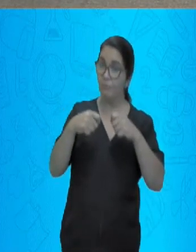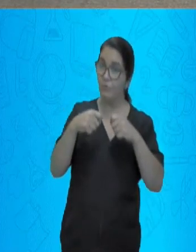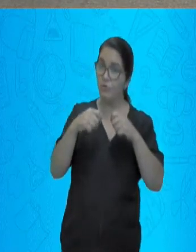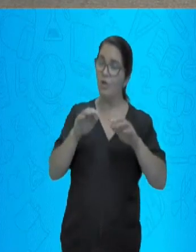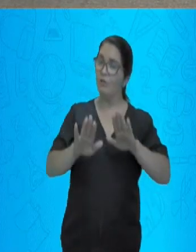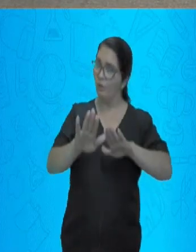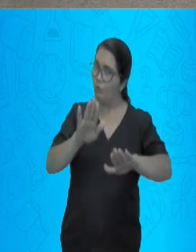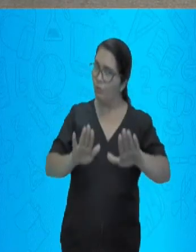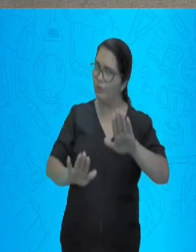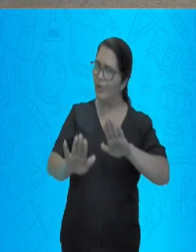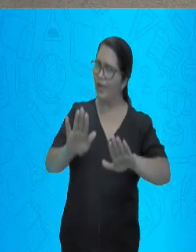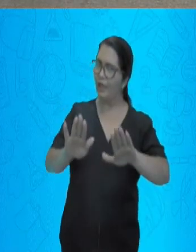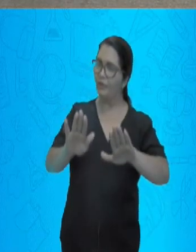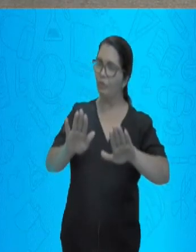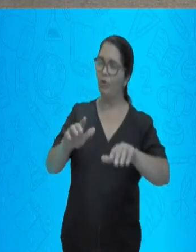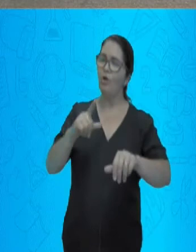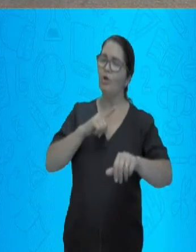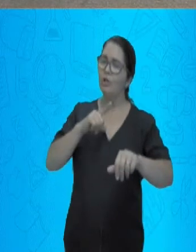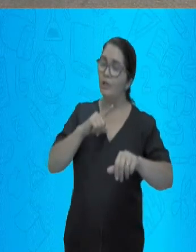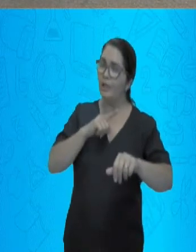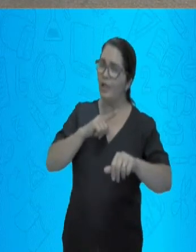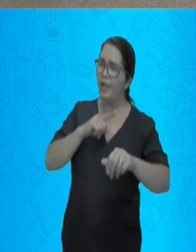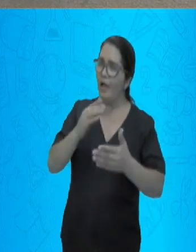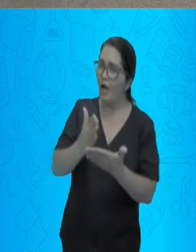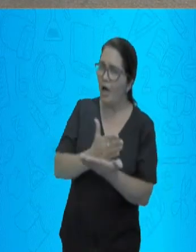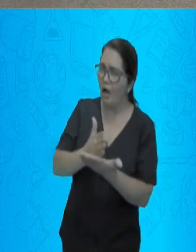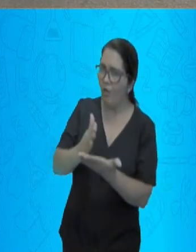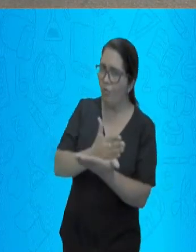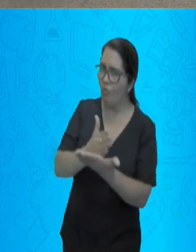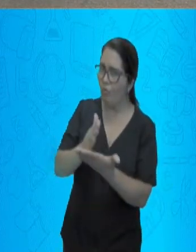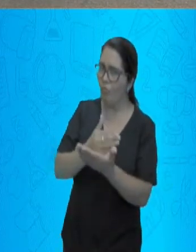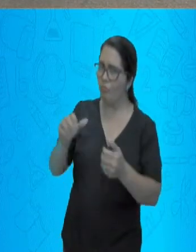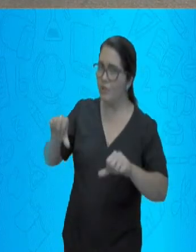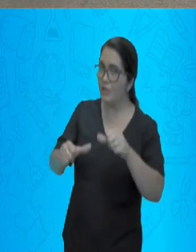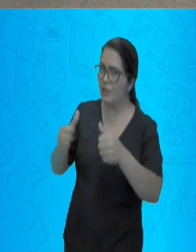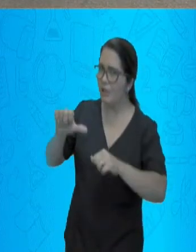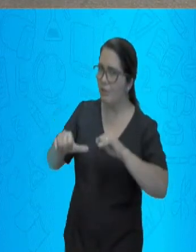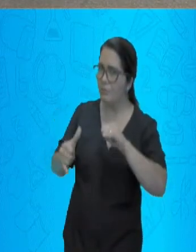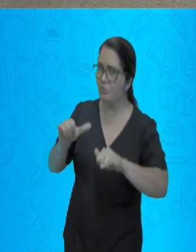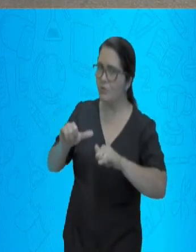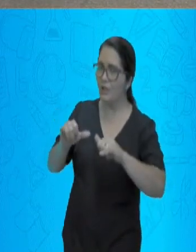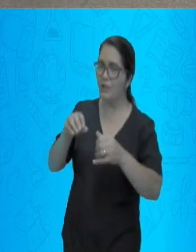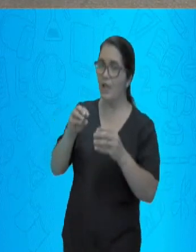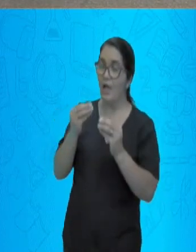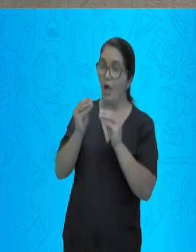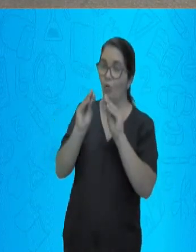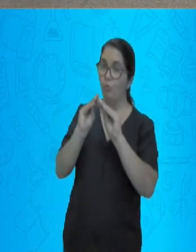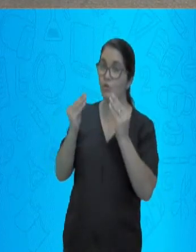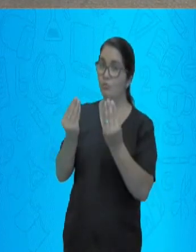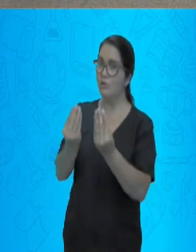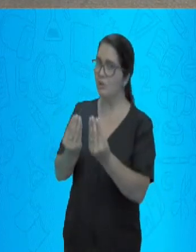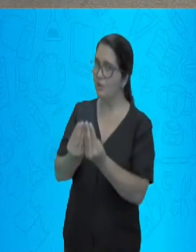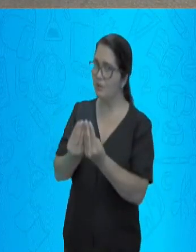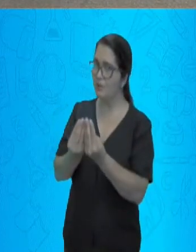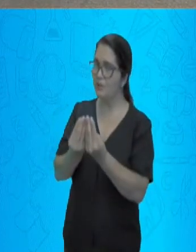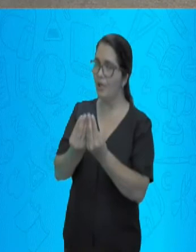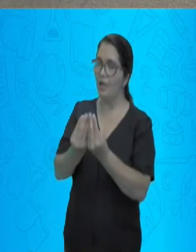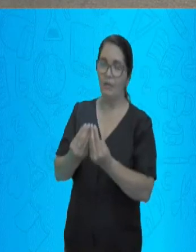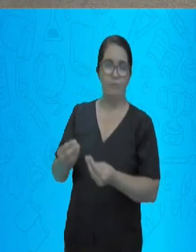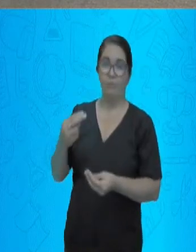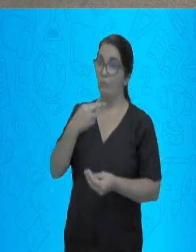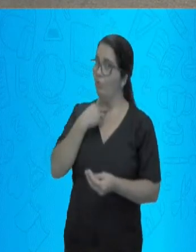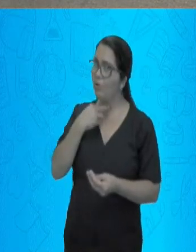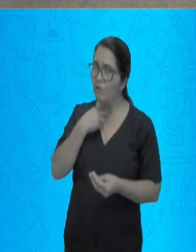as substâncias químicas e o nosso corpo, às vezes, pode ter algum prejuízo. Então,